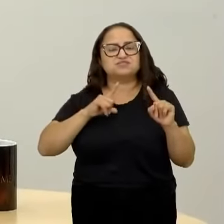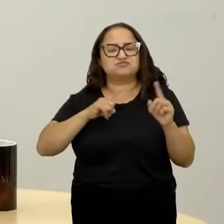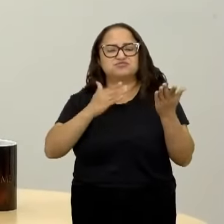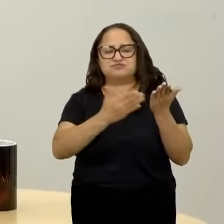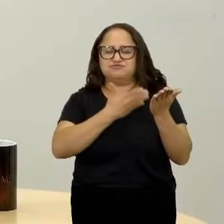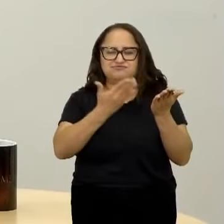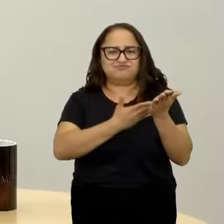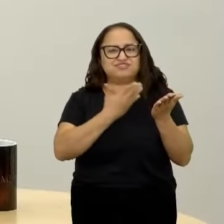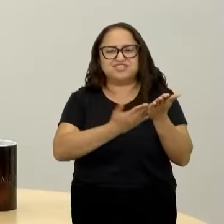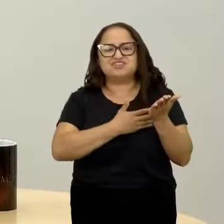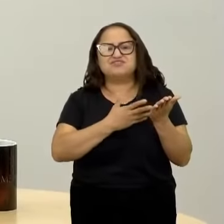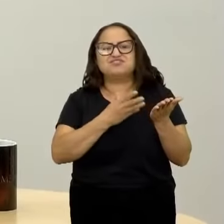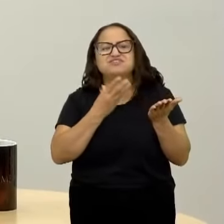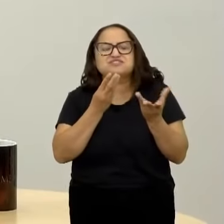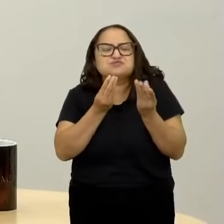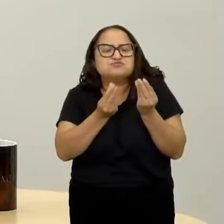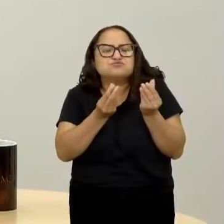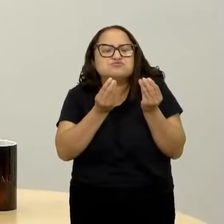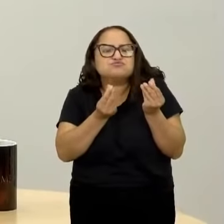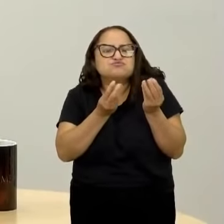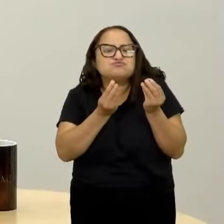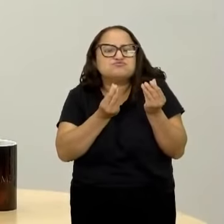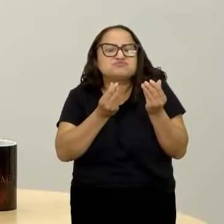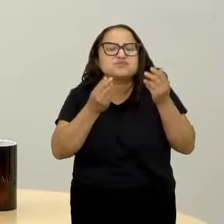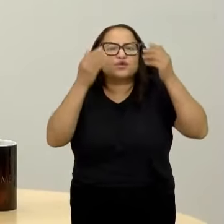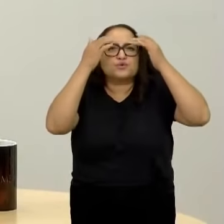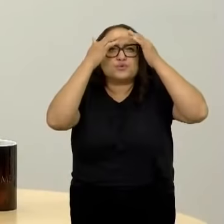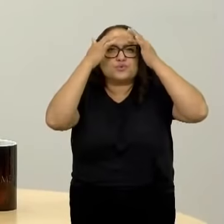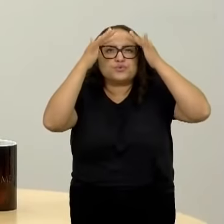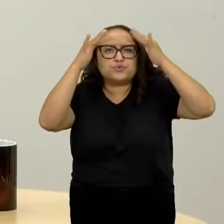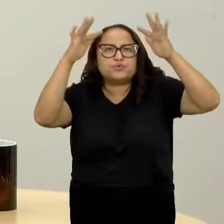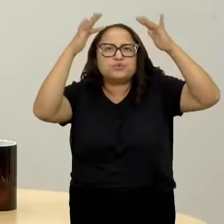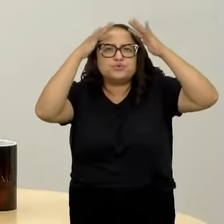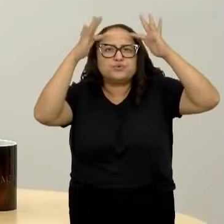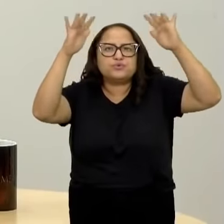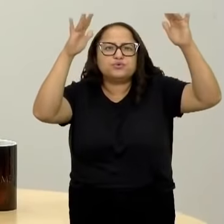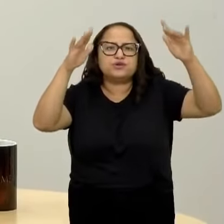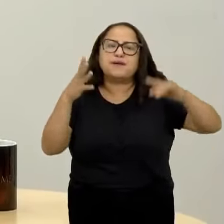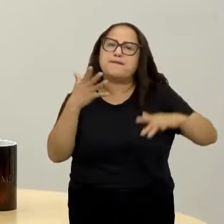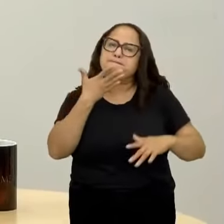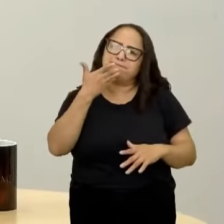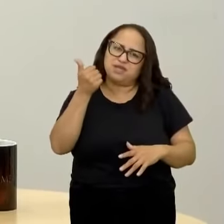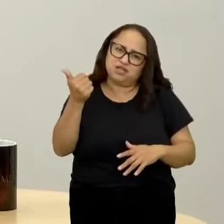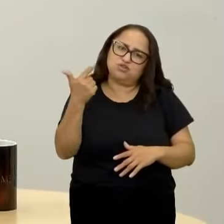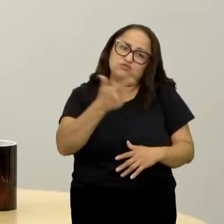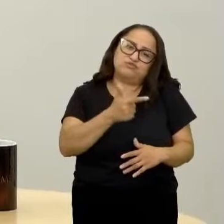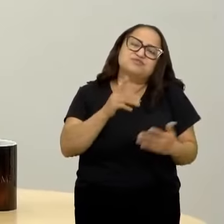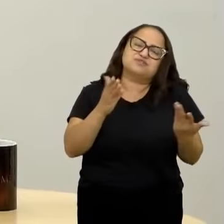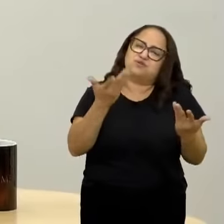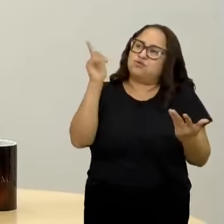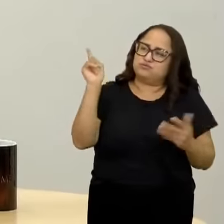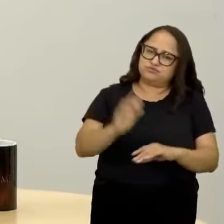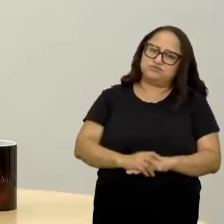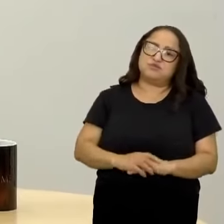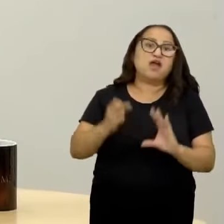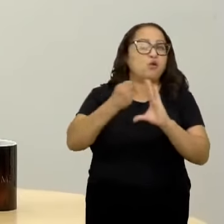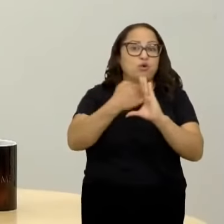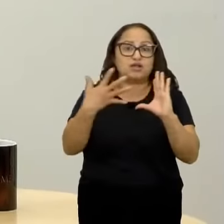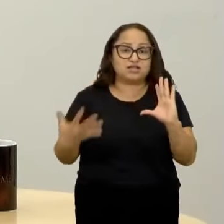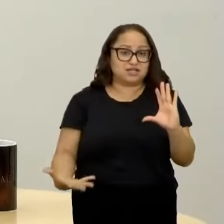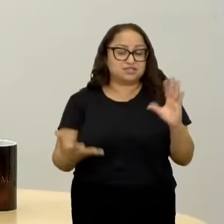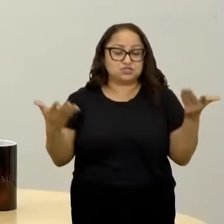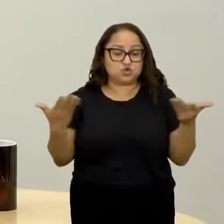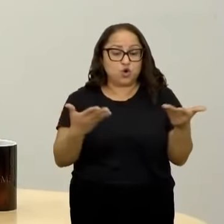coisa do livro é coisa de vocês ser livre para imaginar é muito melhor né muito mais legal é uma característica